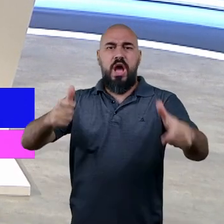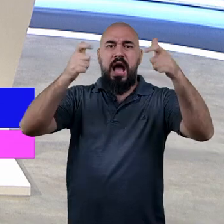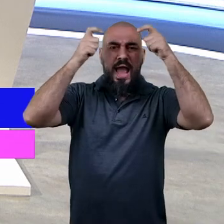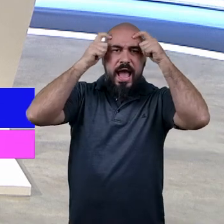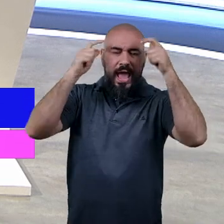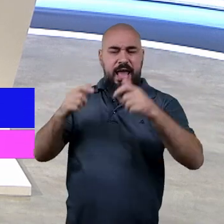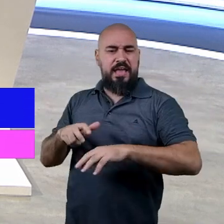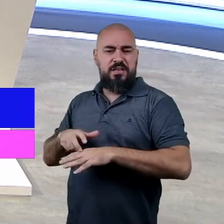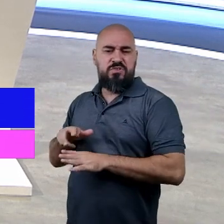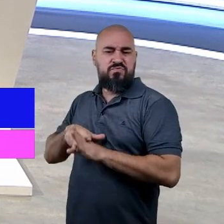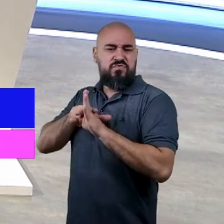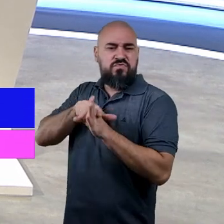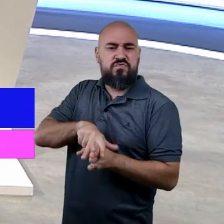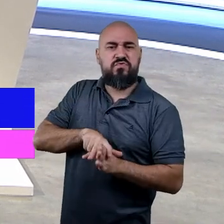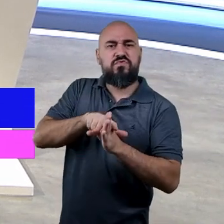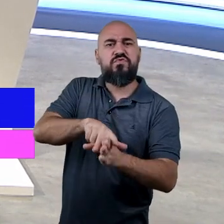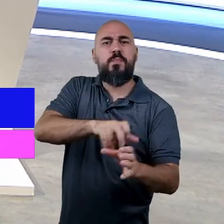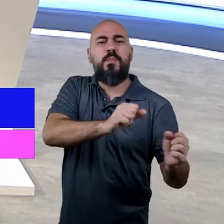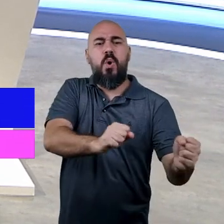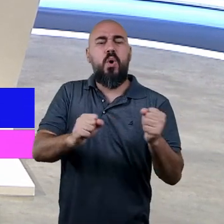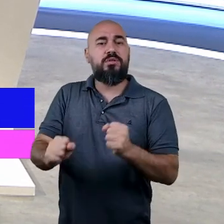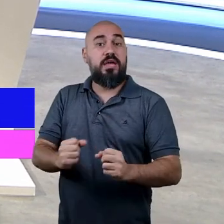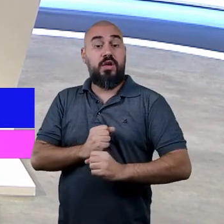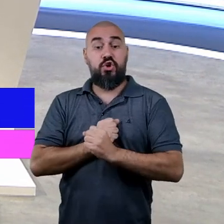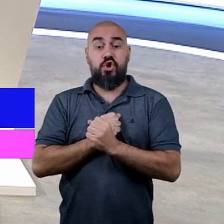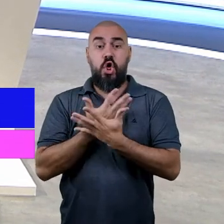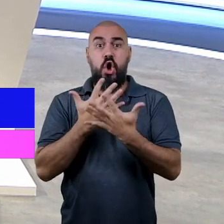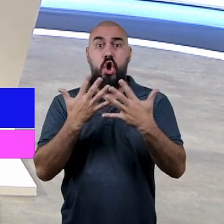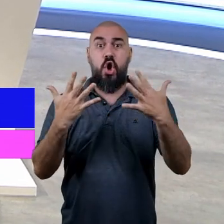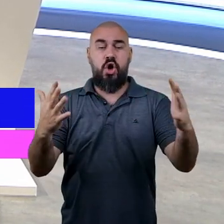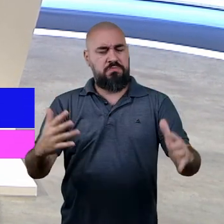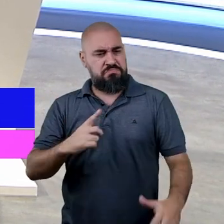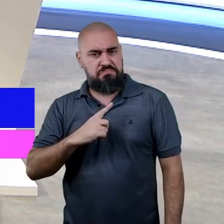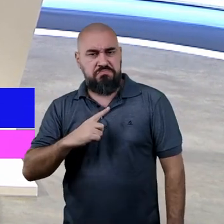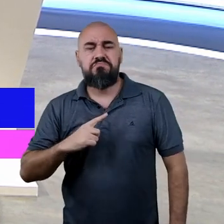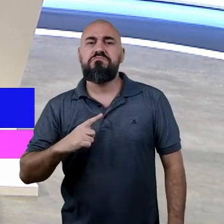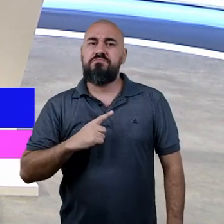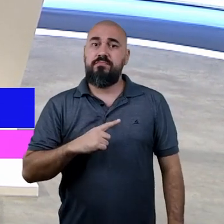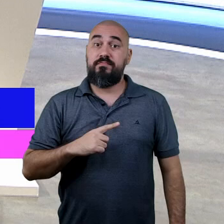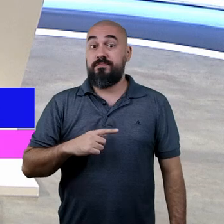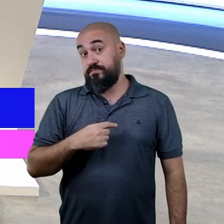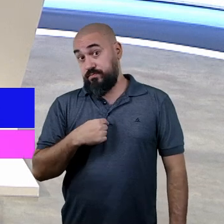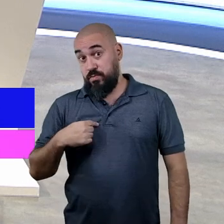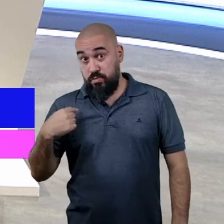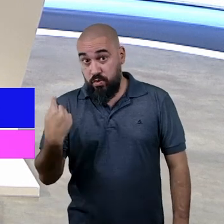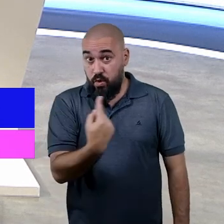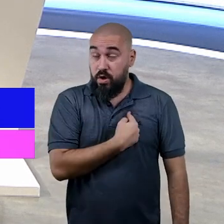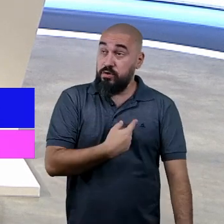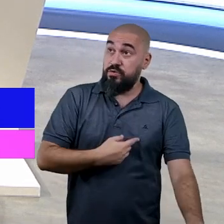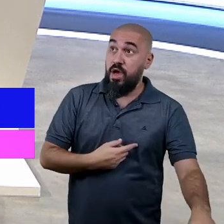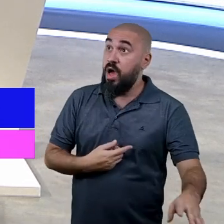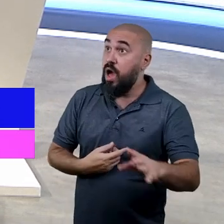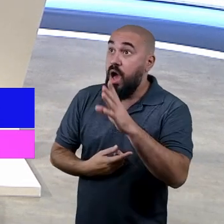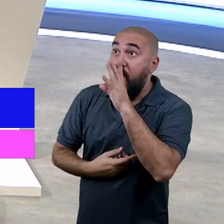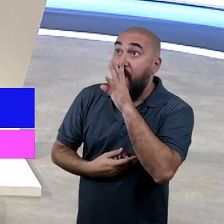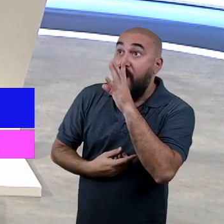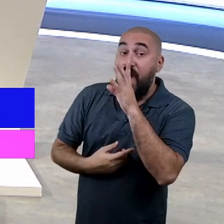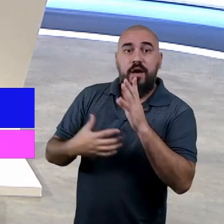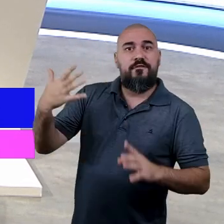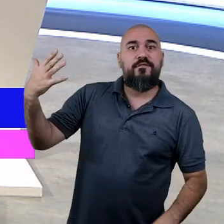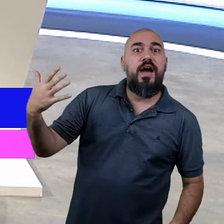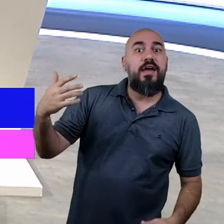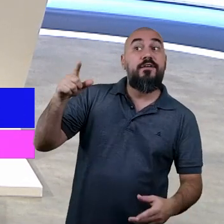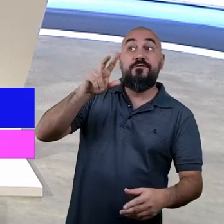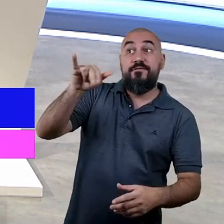Está estabelecido o seu poder, a sua glória. Nós somos aqueles que seremos buscados